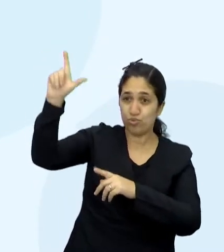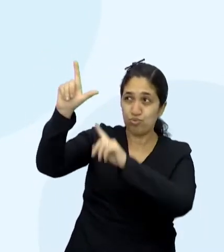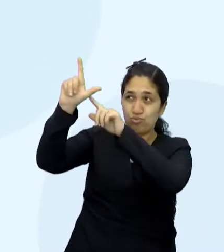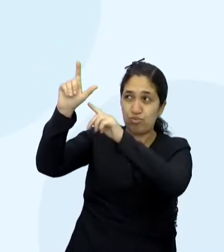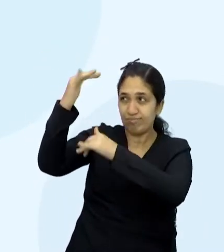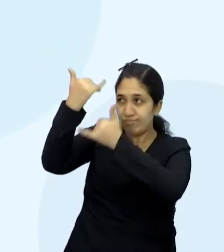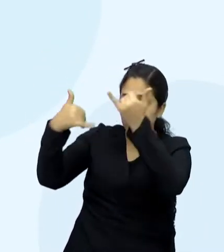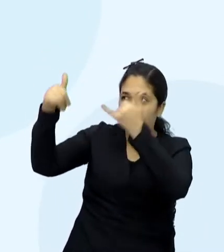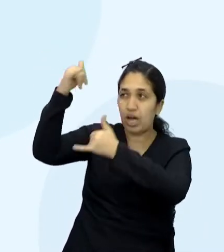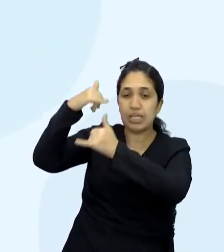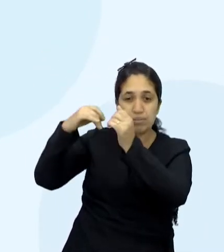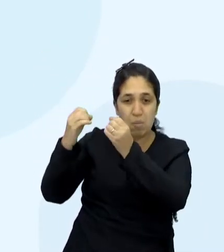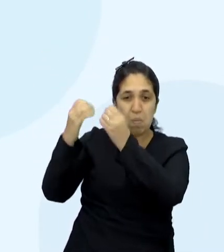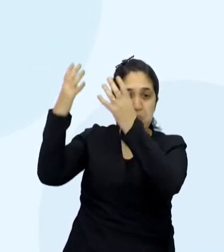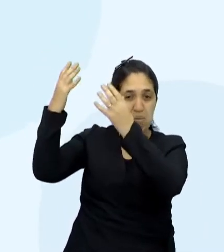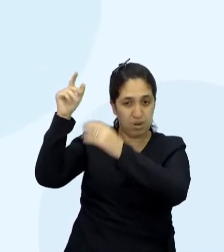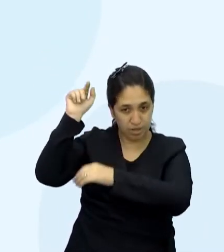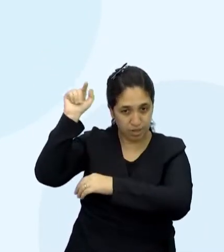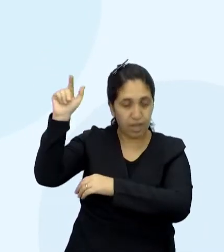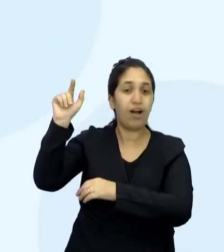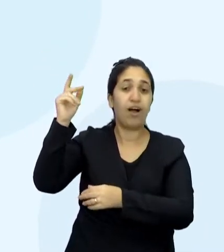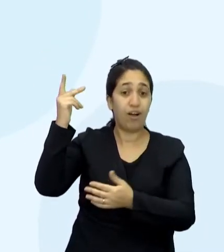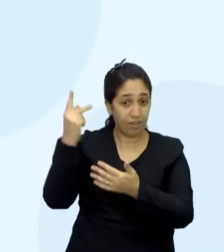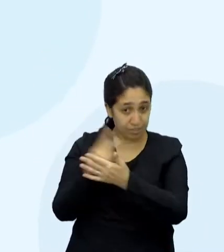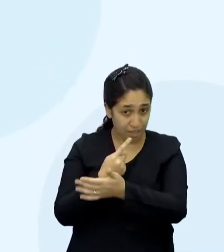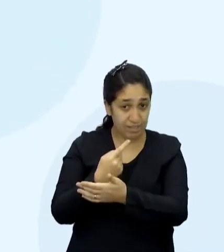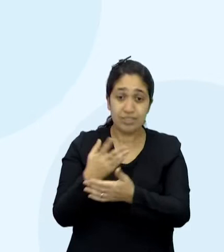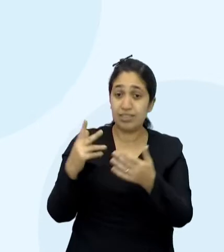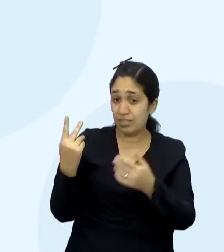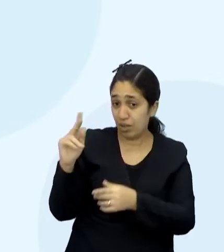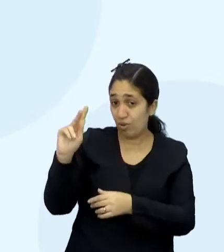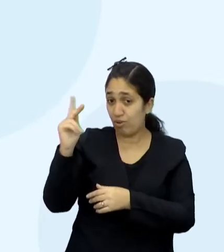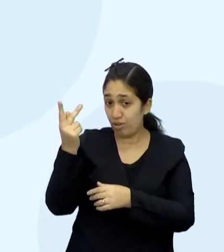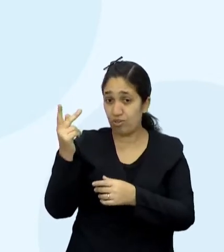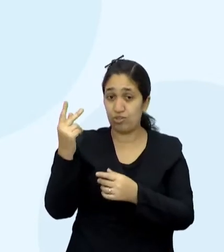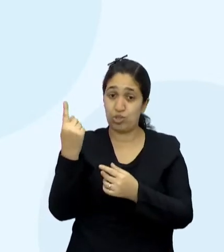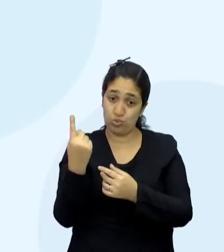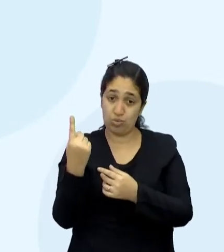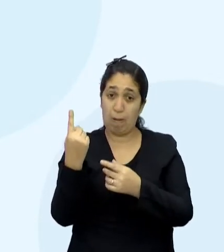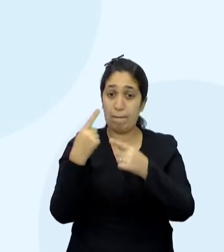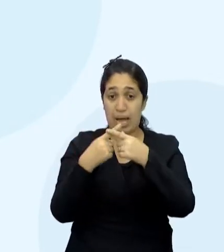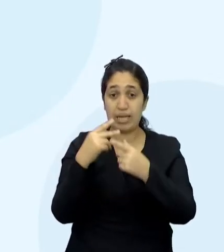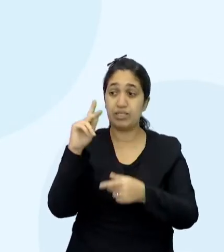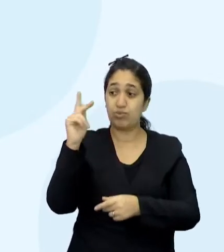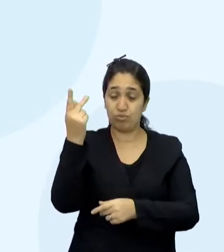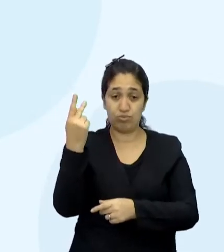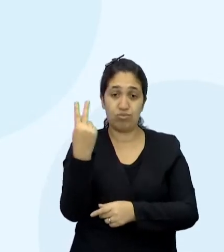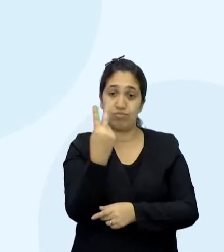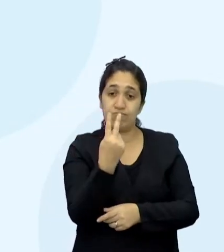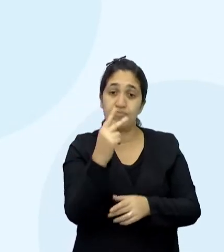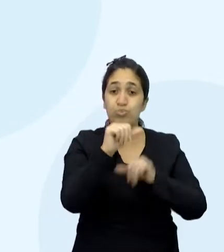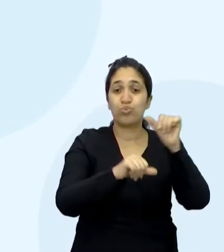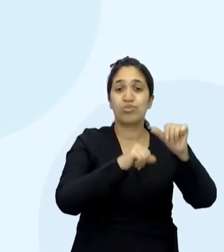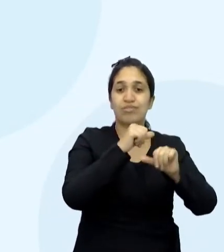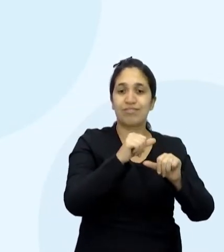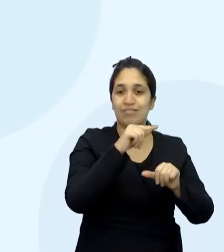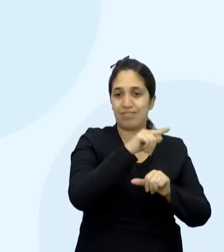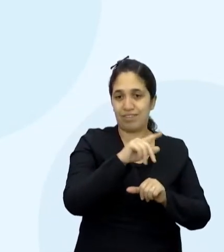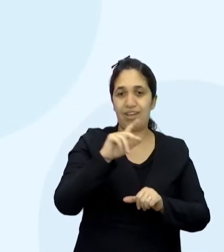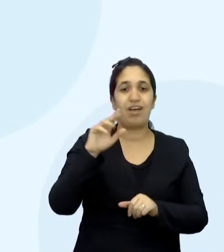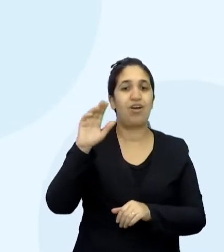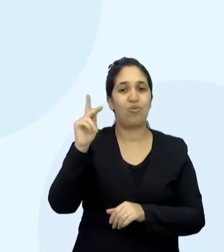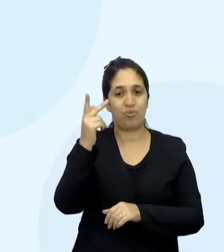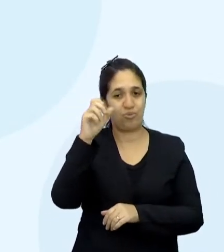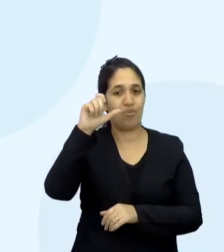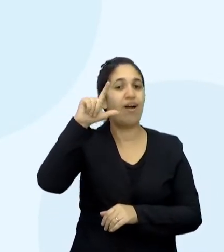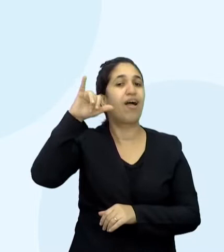químicas aí, né? Reações atômicas. Então, juntando um hidrogênio mais um hidrogênio, a gente tem uma outra, que é o